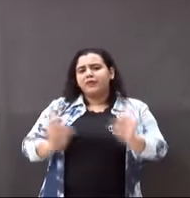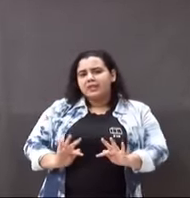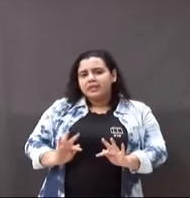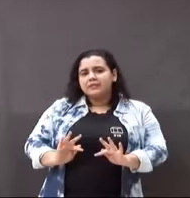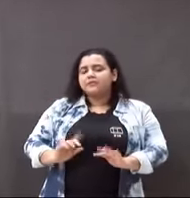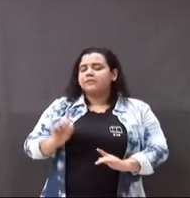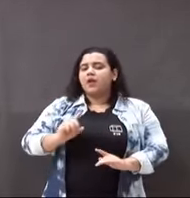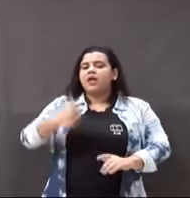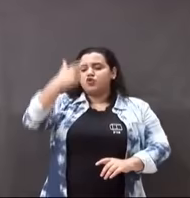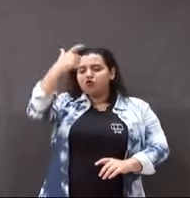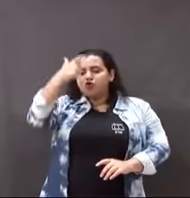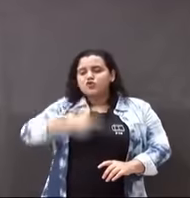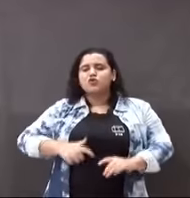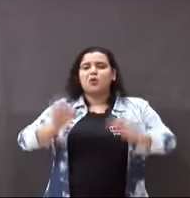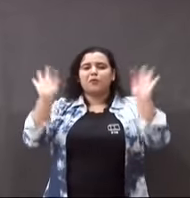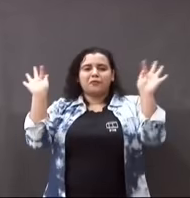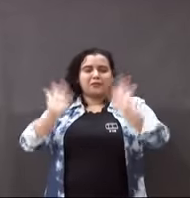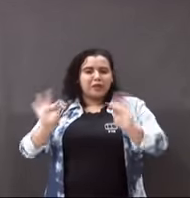feliz.